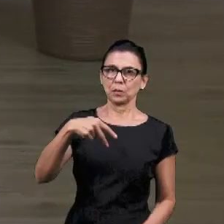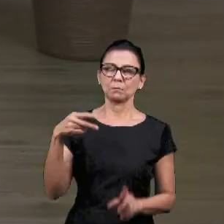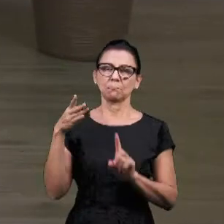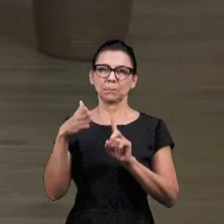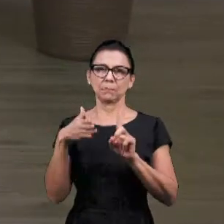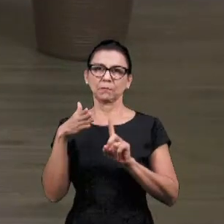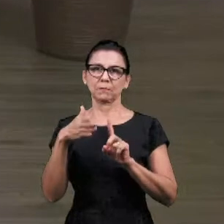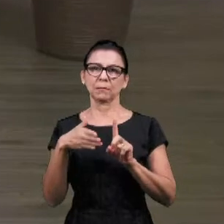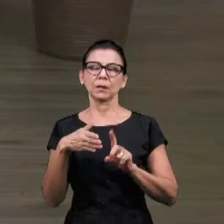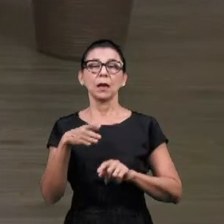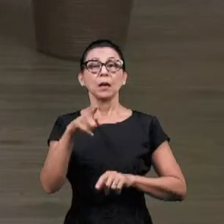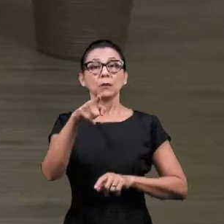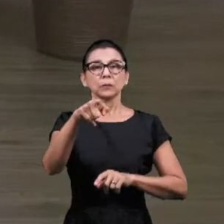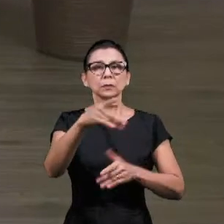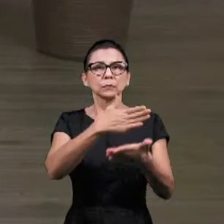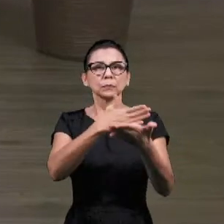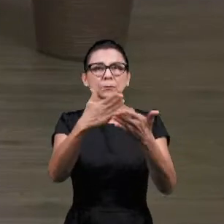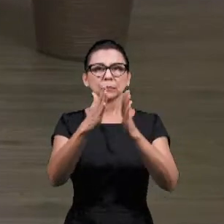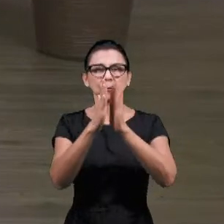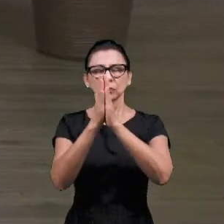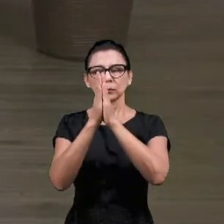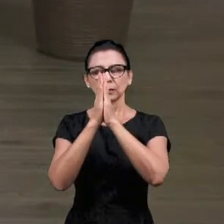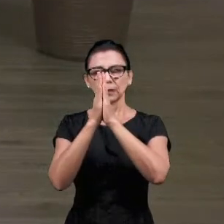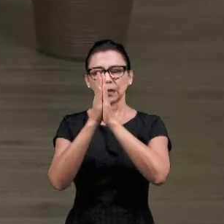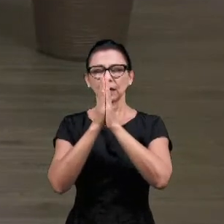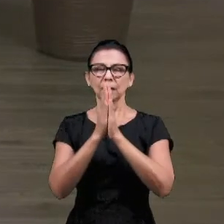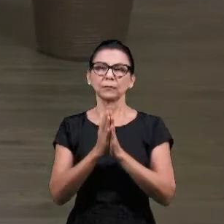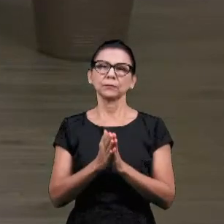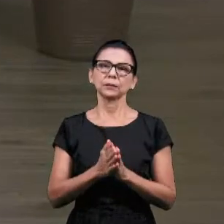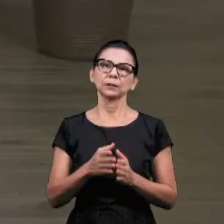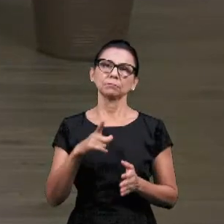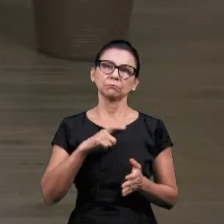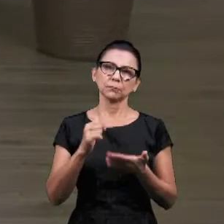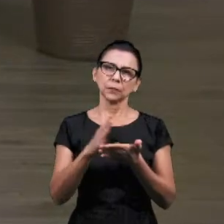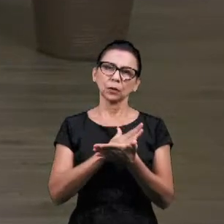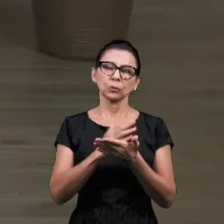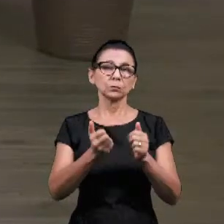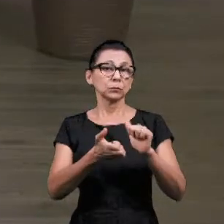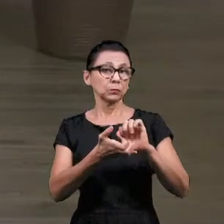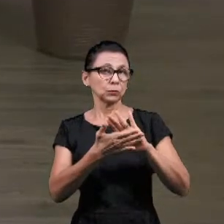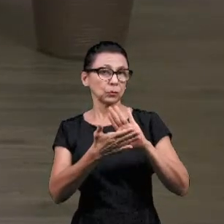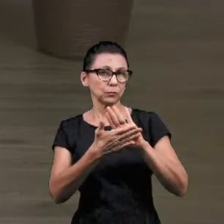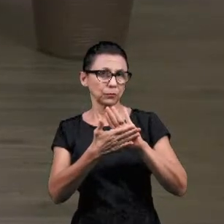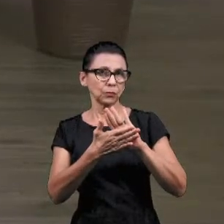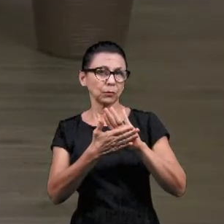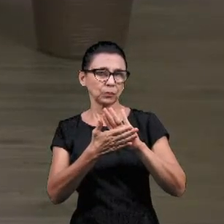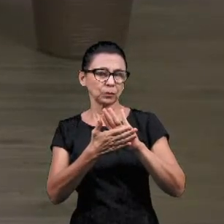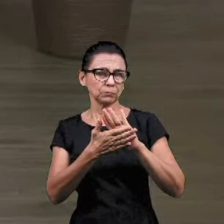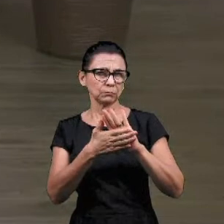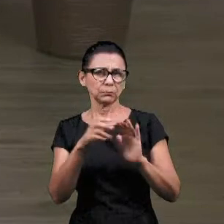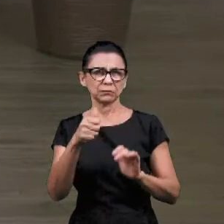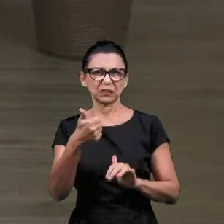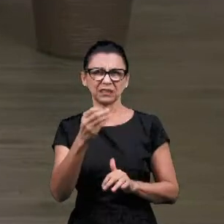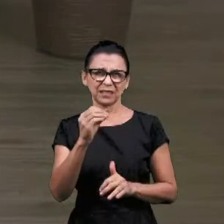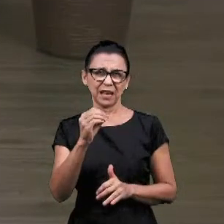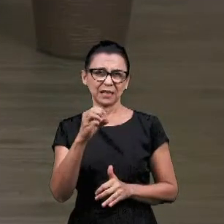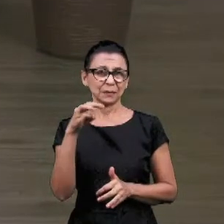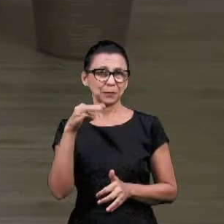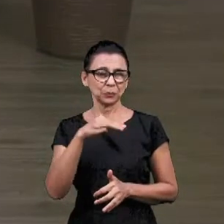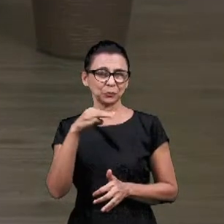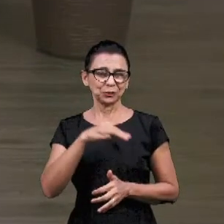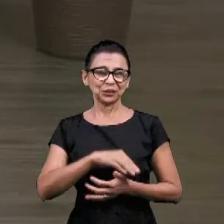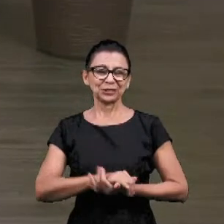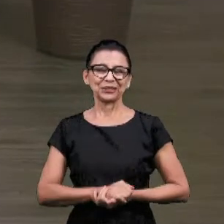estar em oração, nós vamos estar tocando aqui alguns louvores, e daqui a pouquinho, daqui a 10 minutos, às 20 horas em ponto,